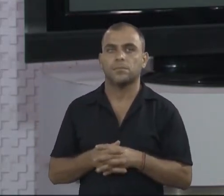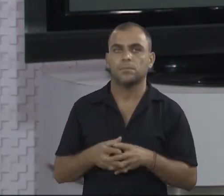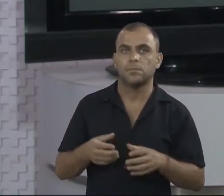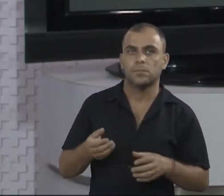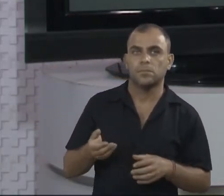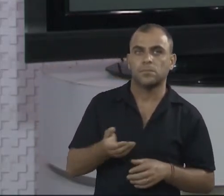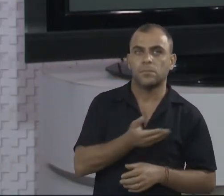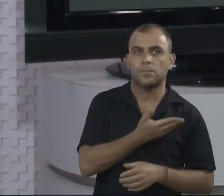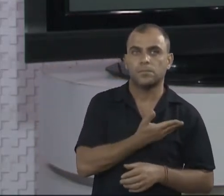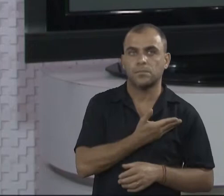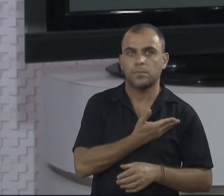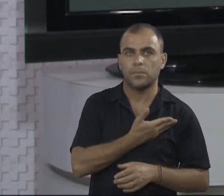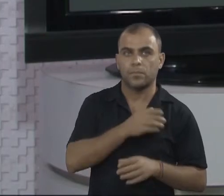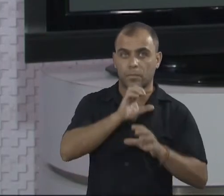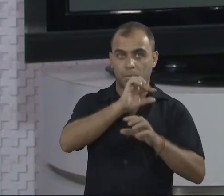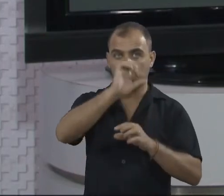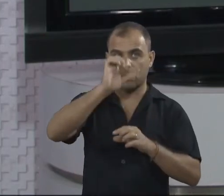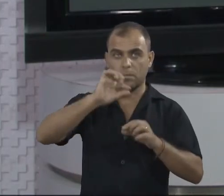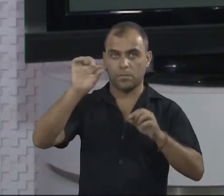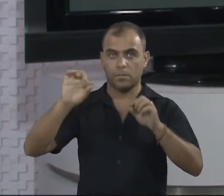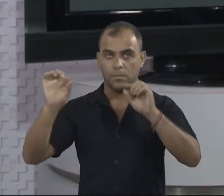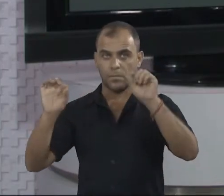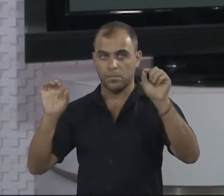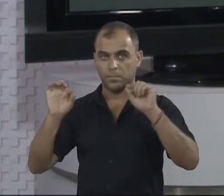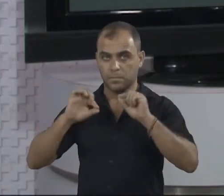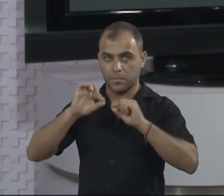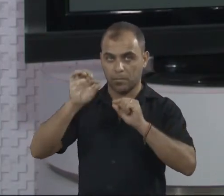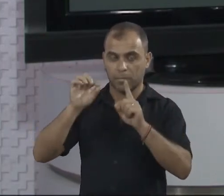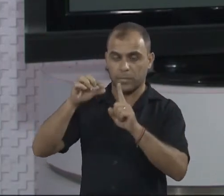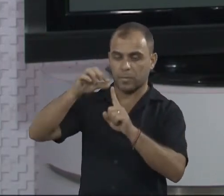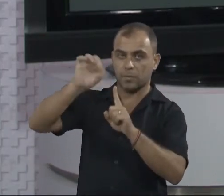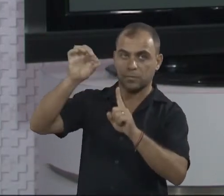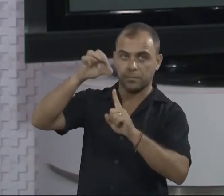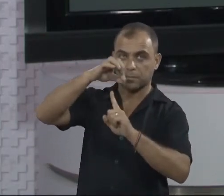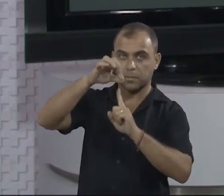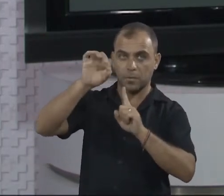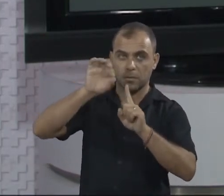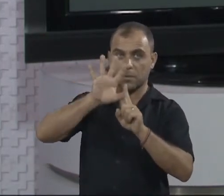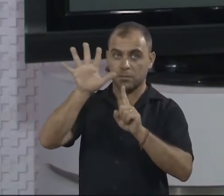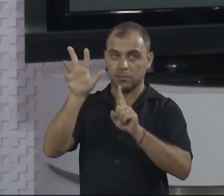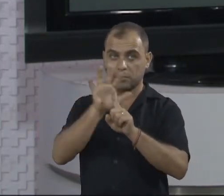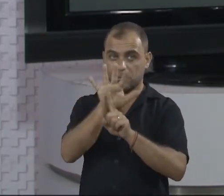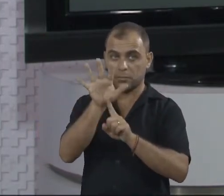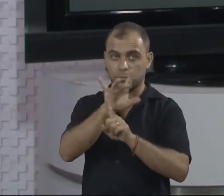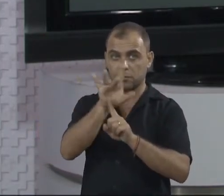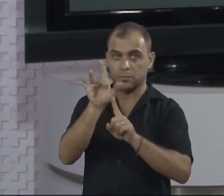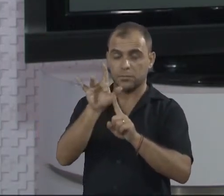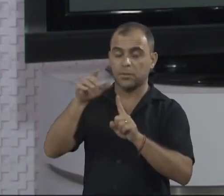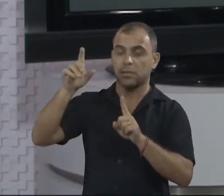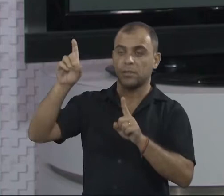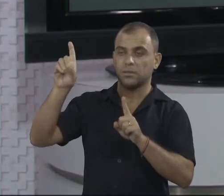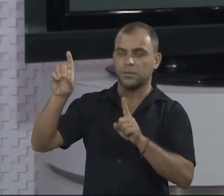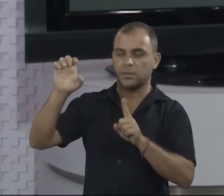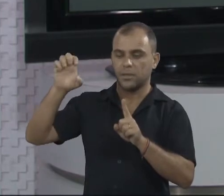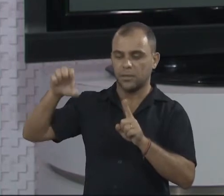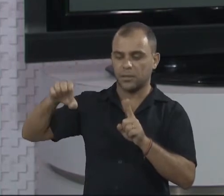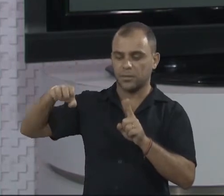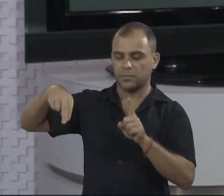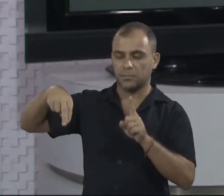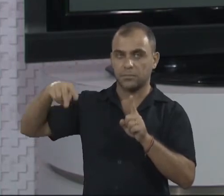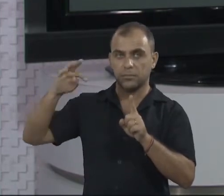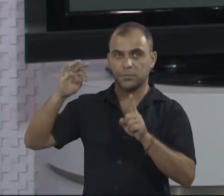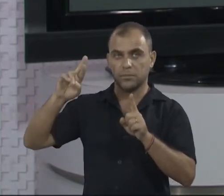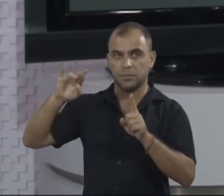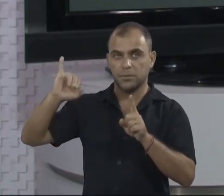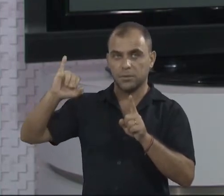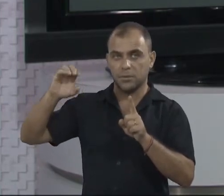gente tem aqui, essas partes aqui que estão para ser ramificadas, são os dendritos.